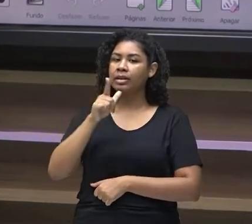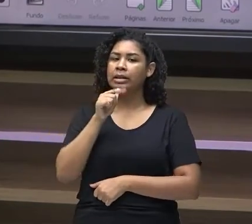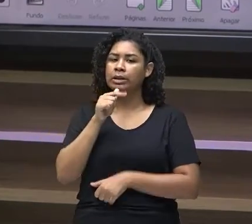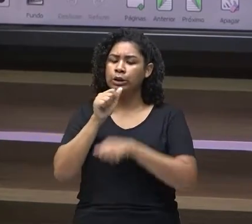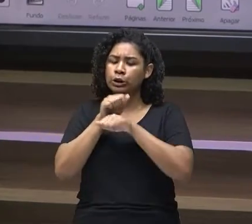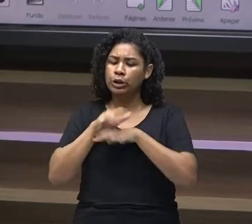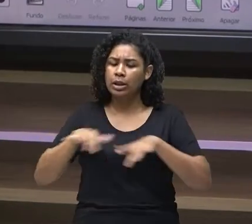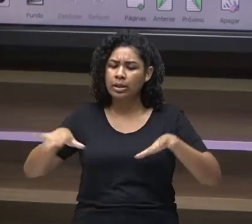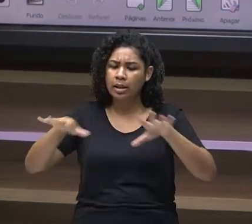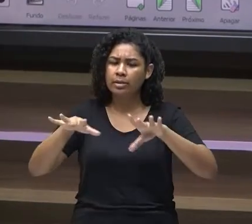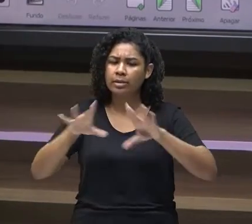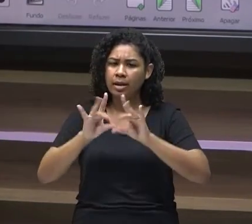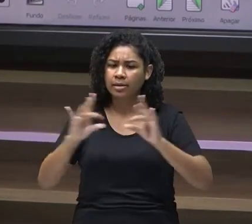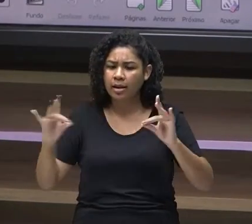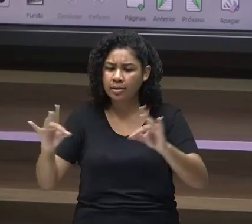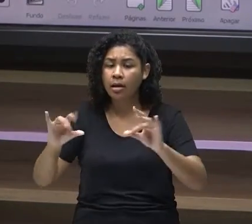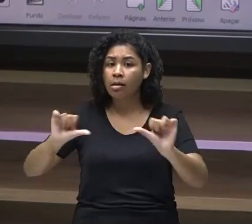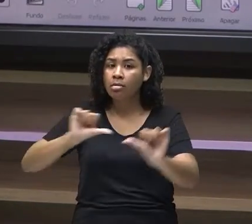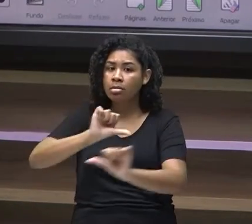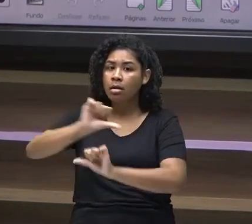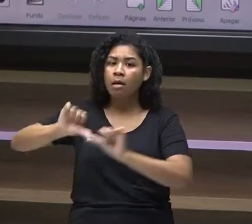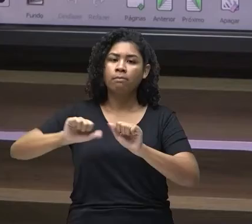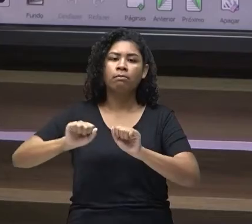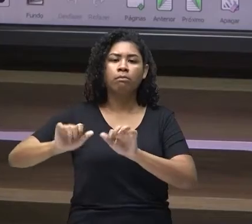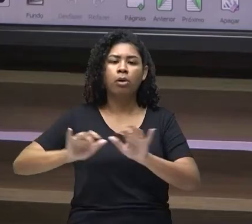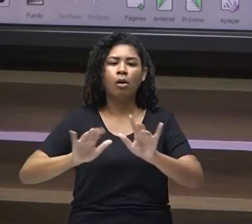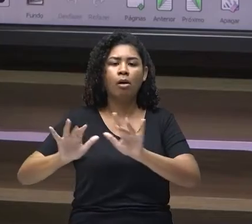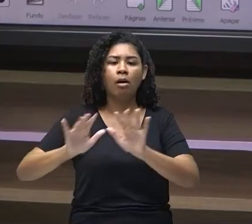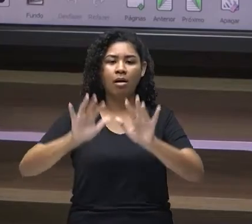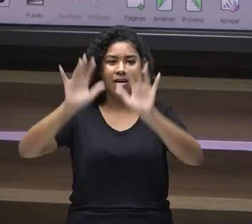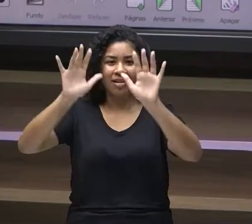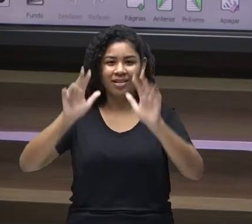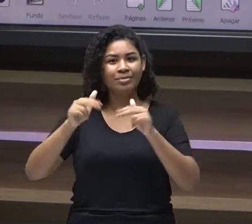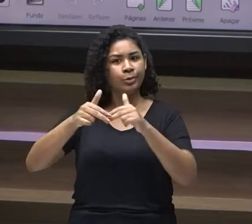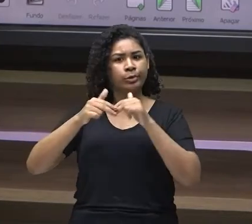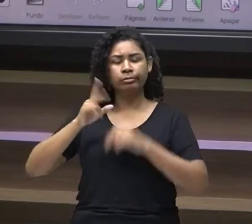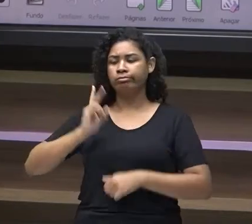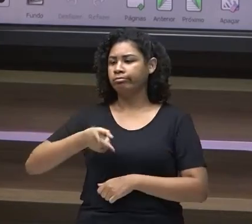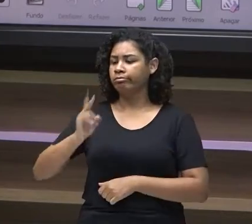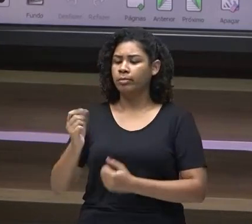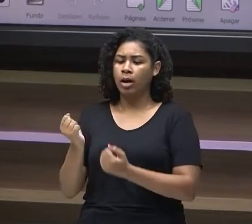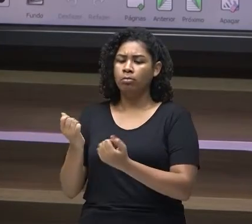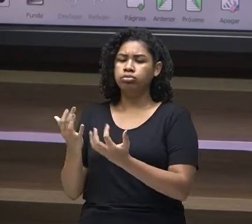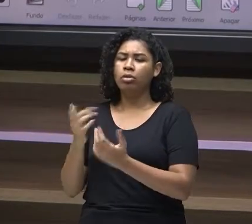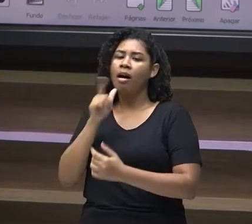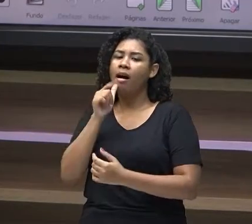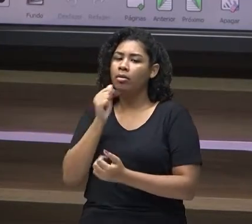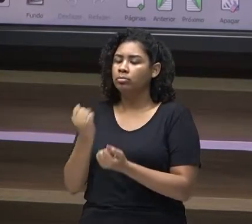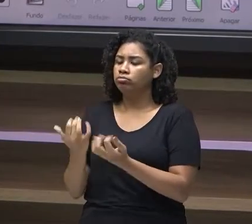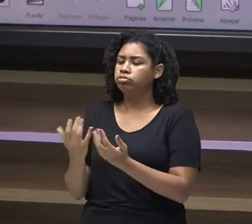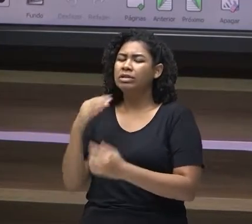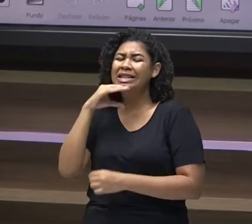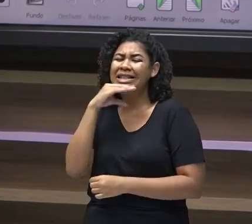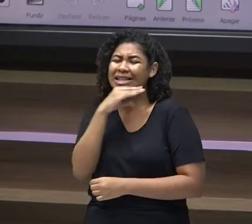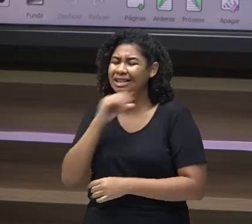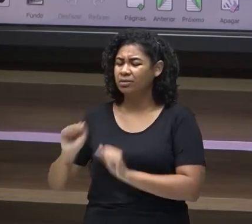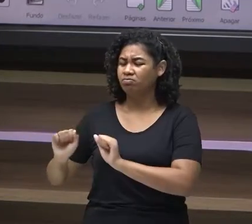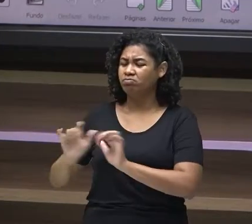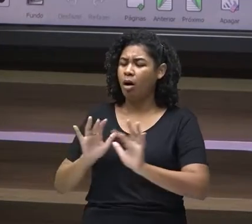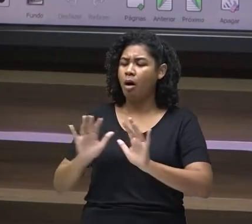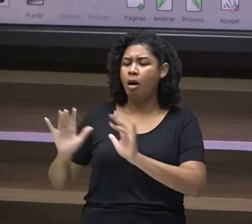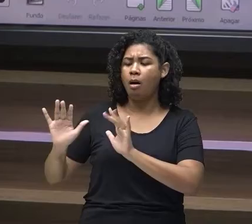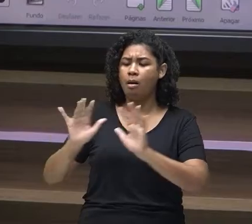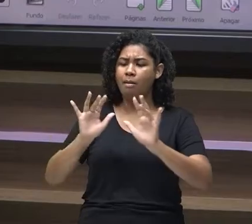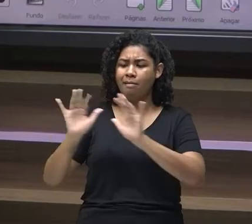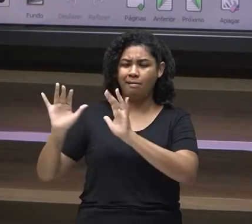para o gasoso. Então a água aqueceu, ocorre ali a saída de muito vapor, esse vapor passa por algumas